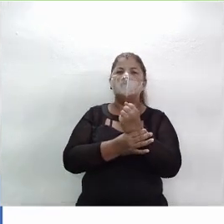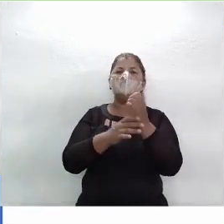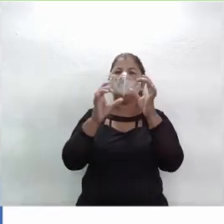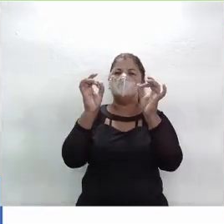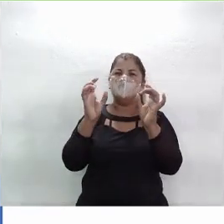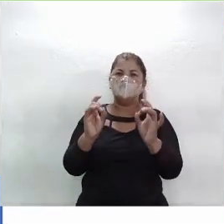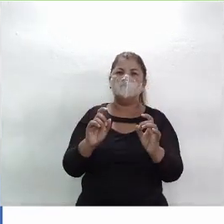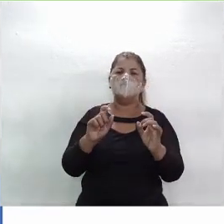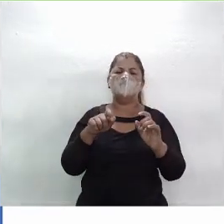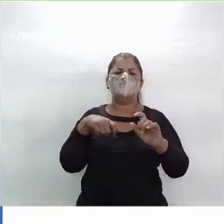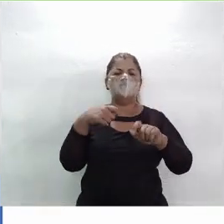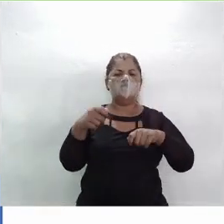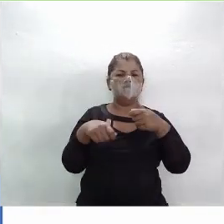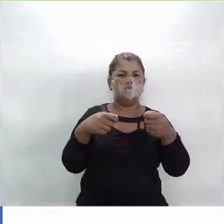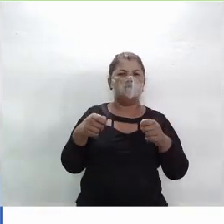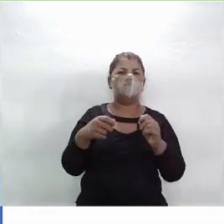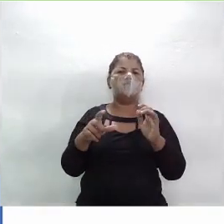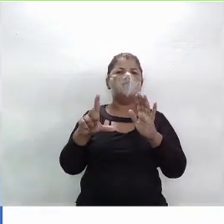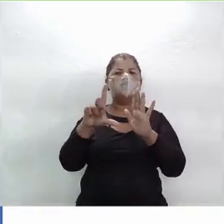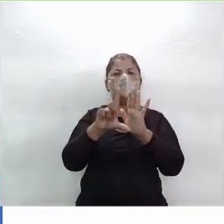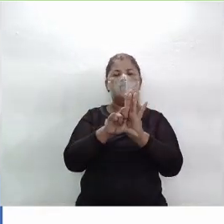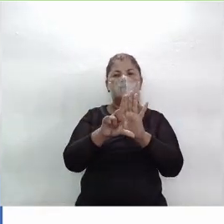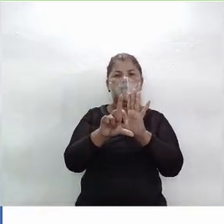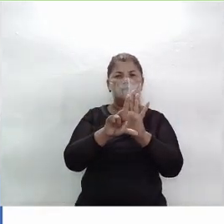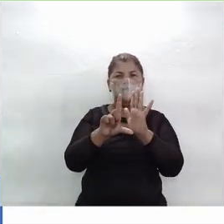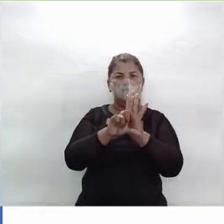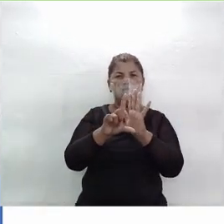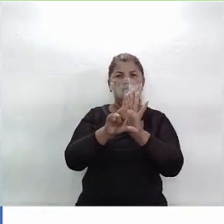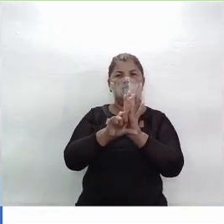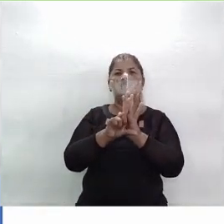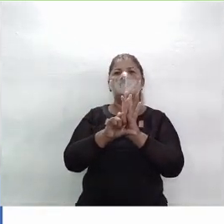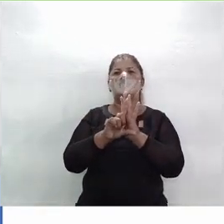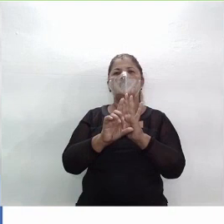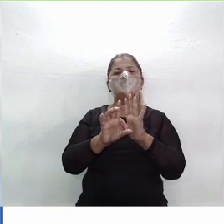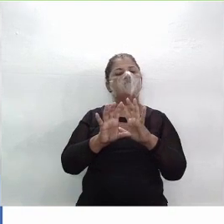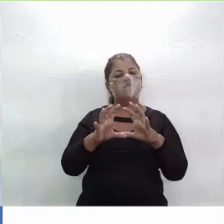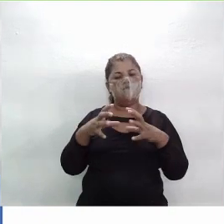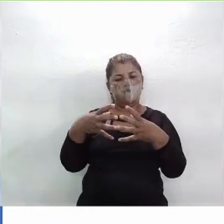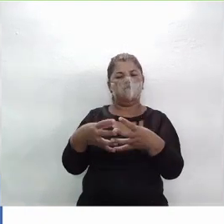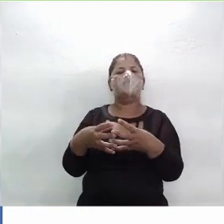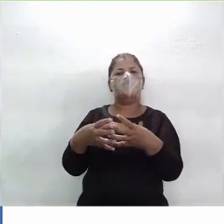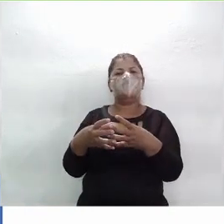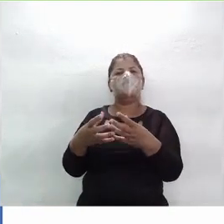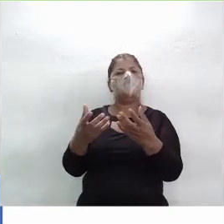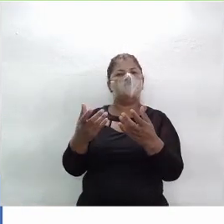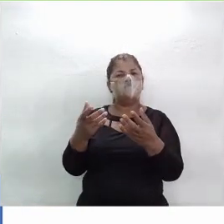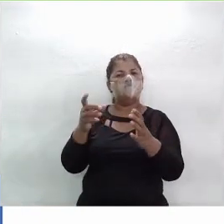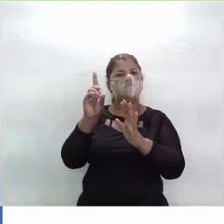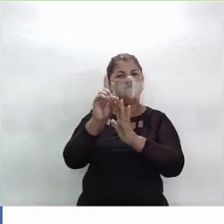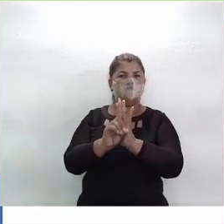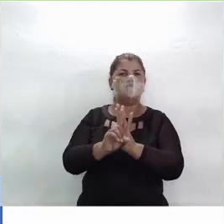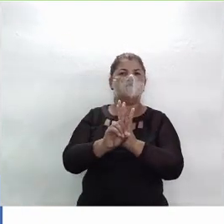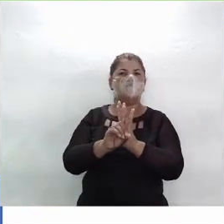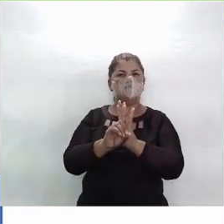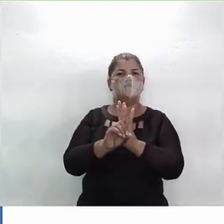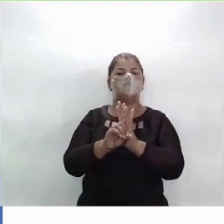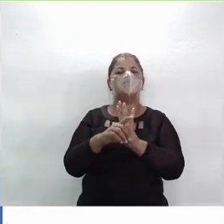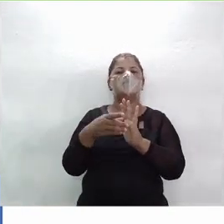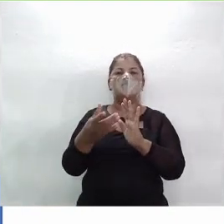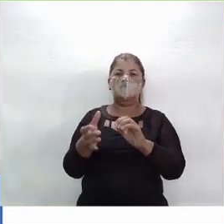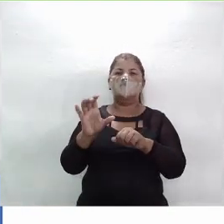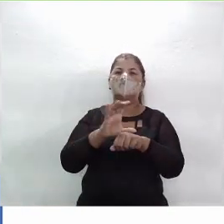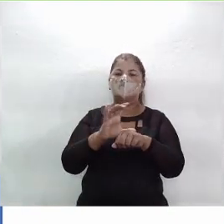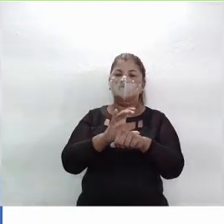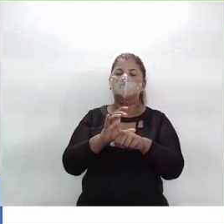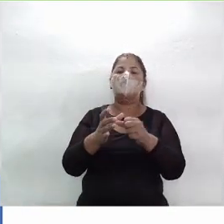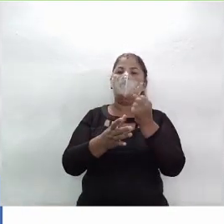princípios e normas formadores do próprio Estado de Direito, bem como seus cidadãos. Então, a Carta Magna,